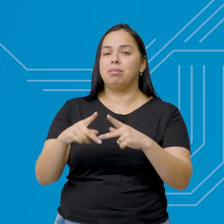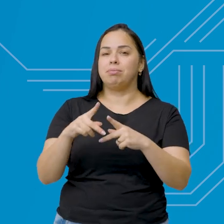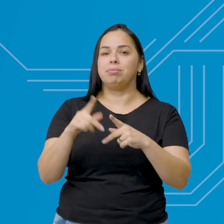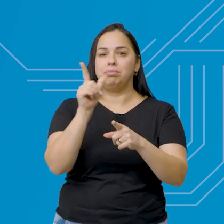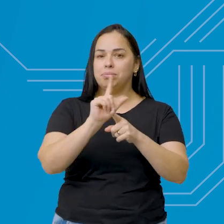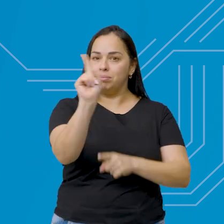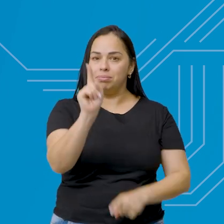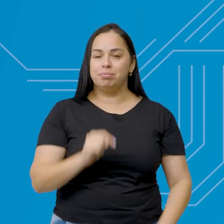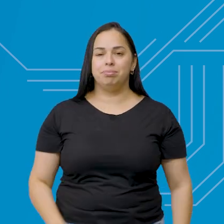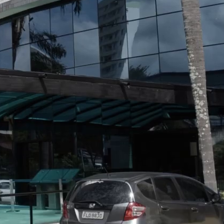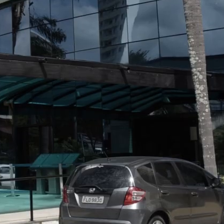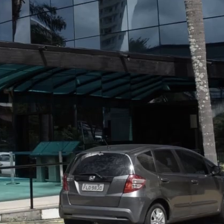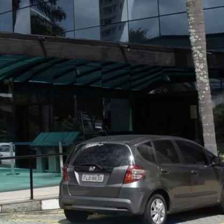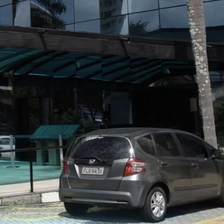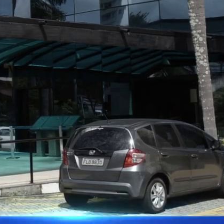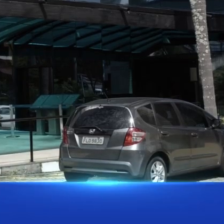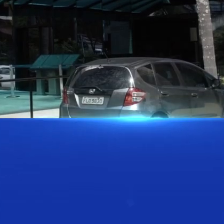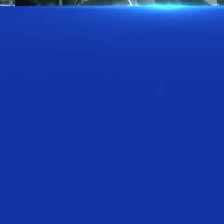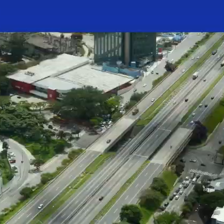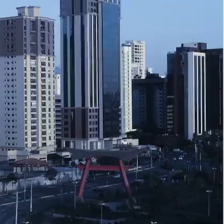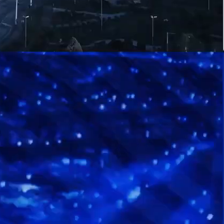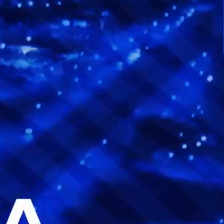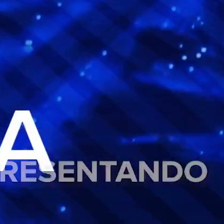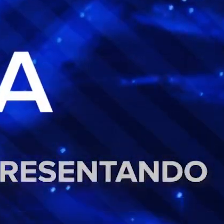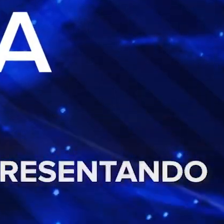cidade. É daqui a pouco.